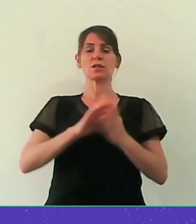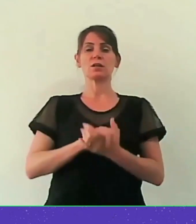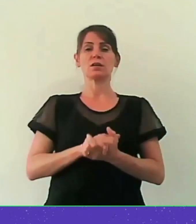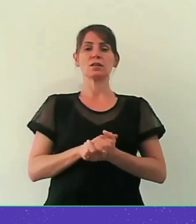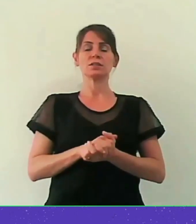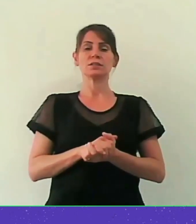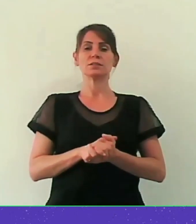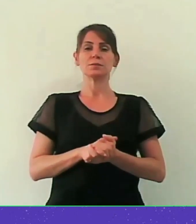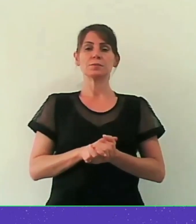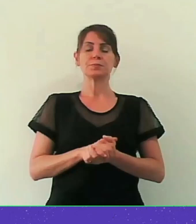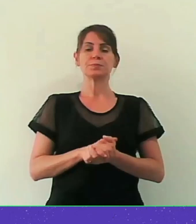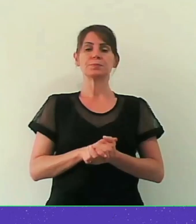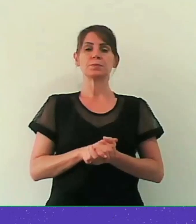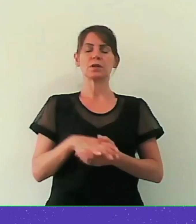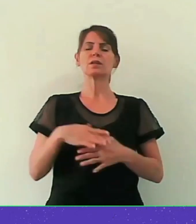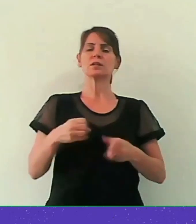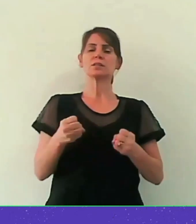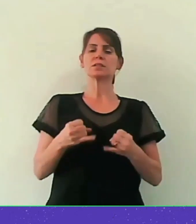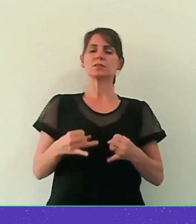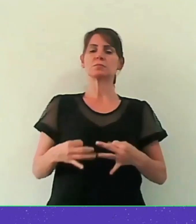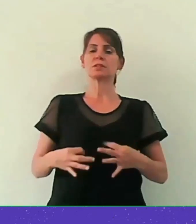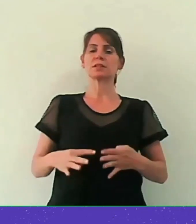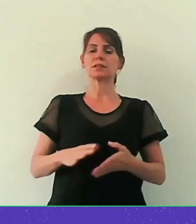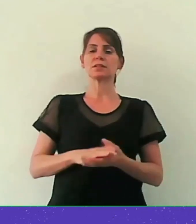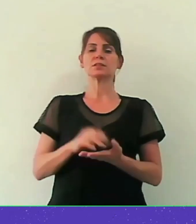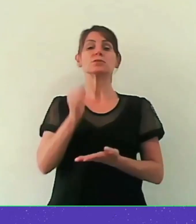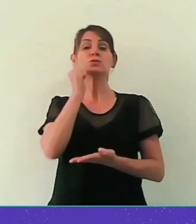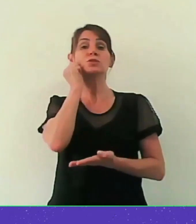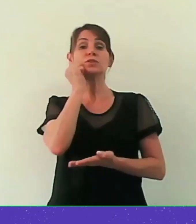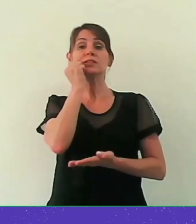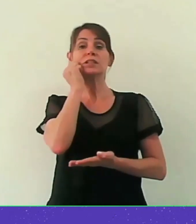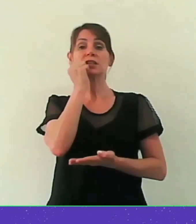Vou falar um pouquinho de ciência, pode?